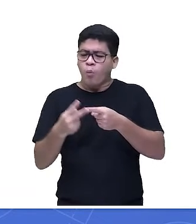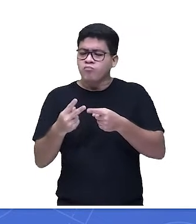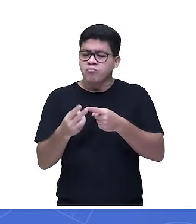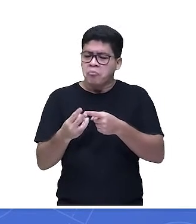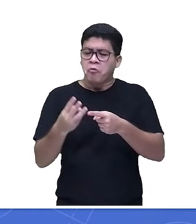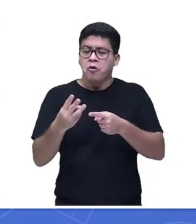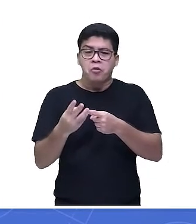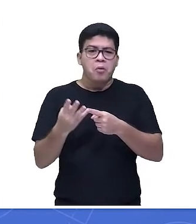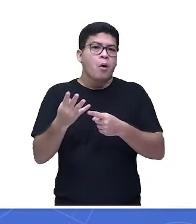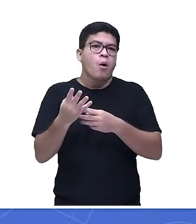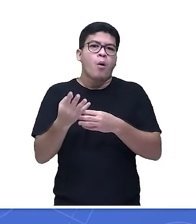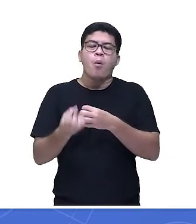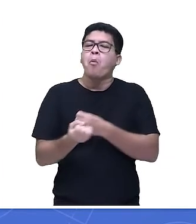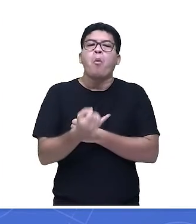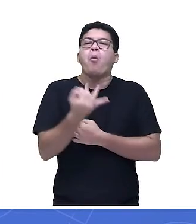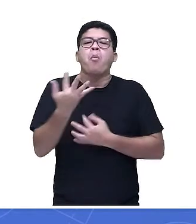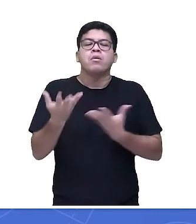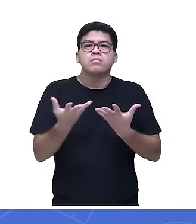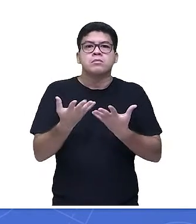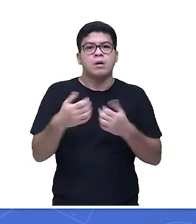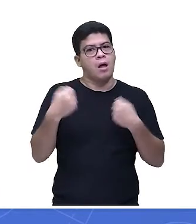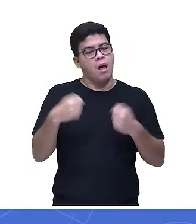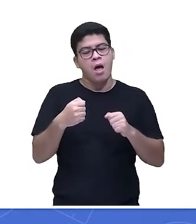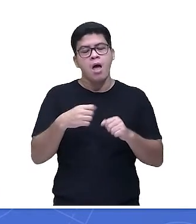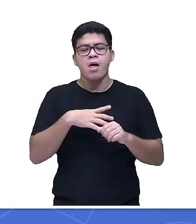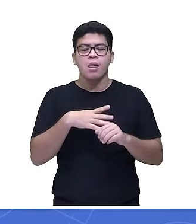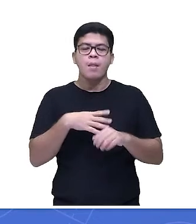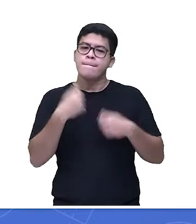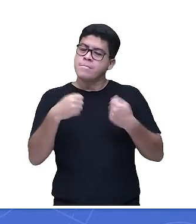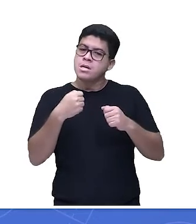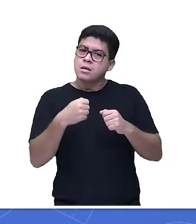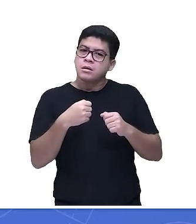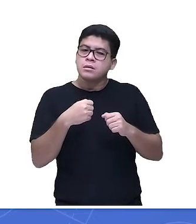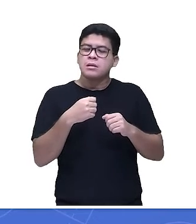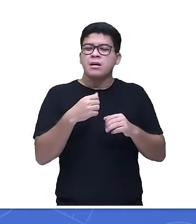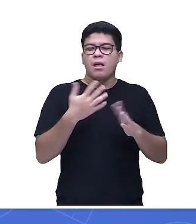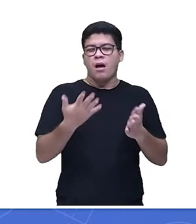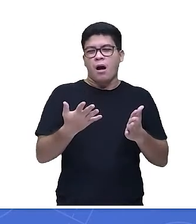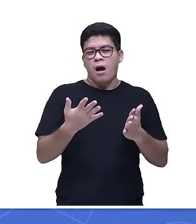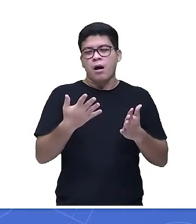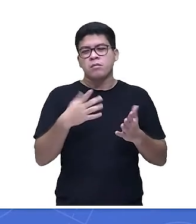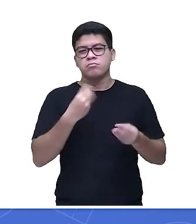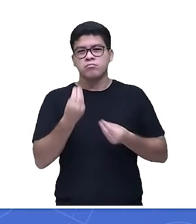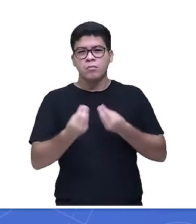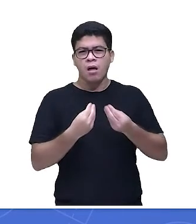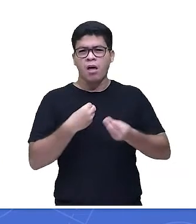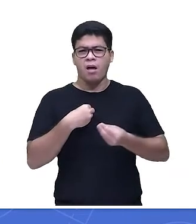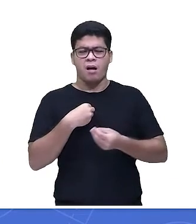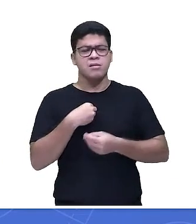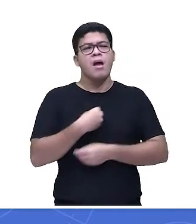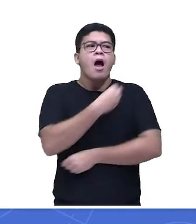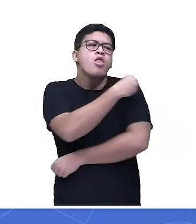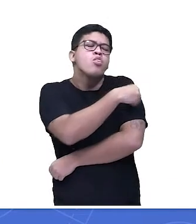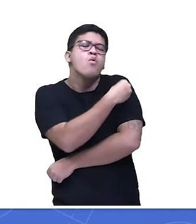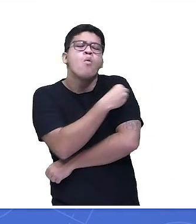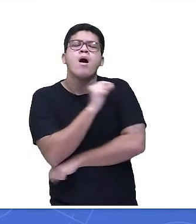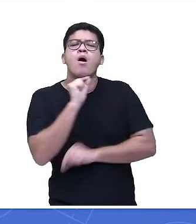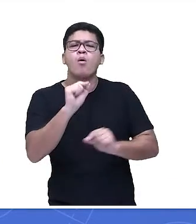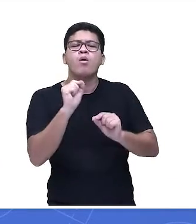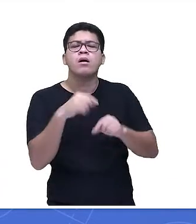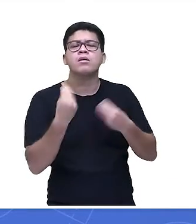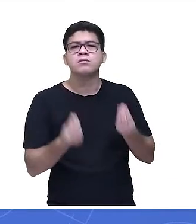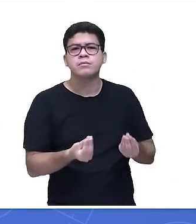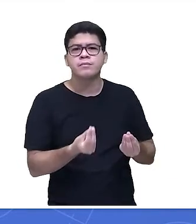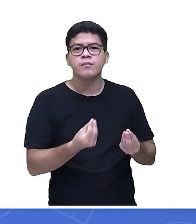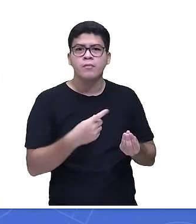naquela mistura. Isso não é algo comum, né? A gente não tem esse costume de estar no álcool hidratado, ele é composto